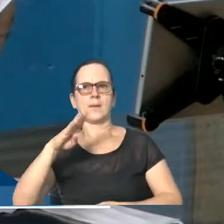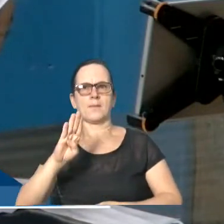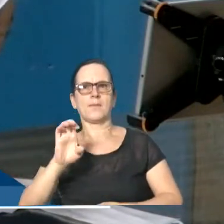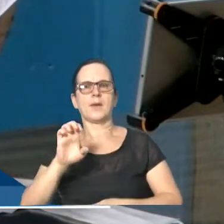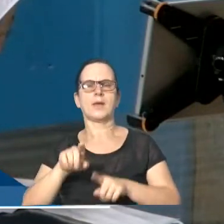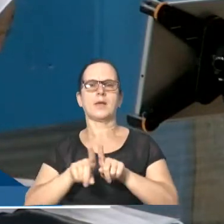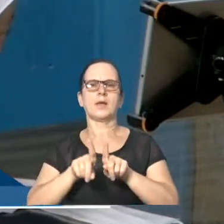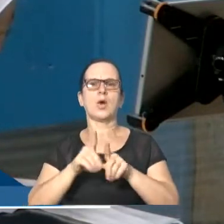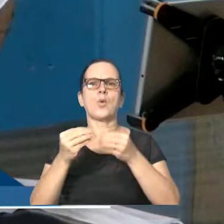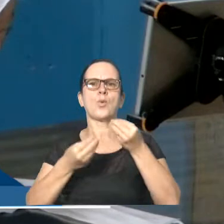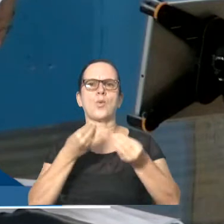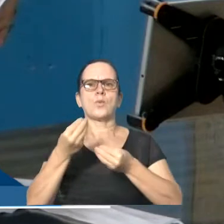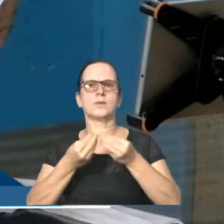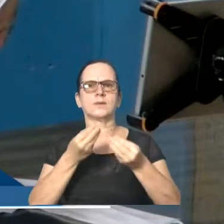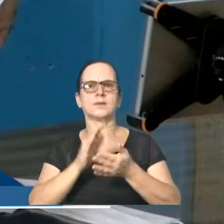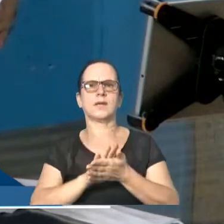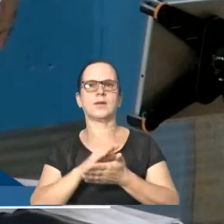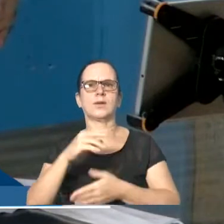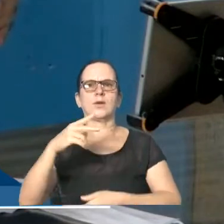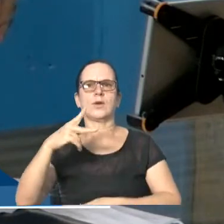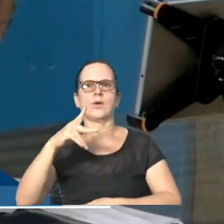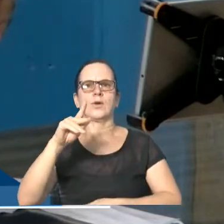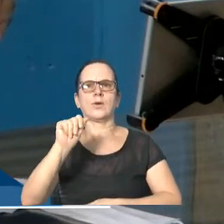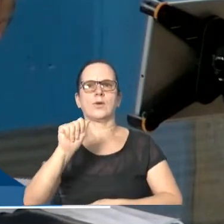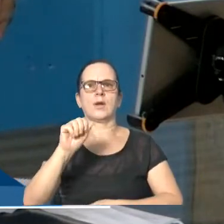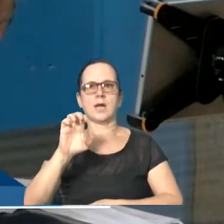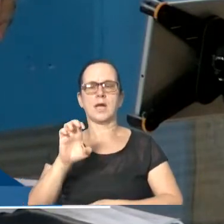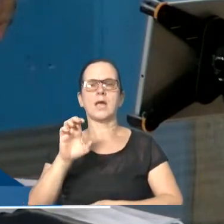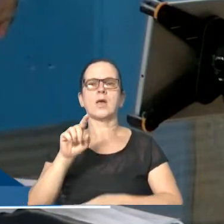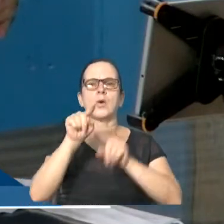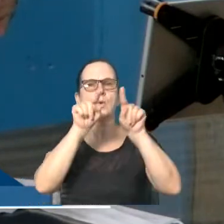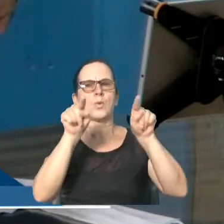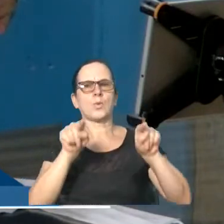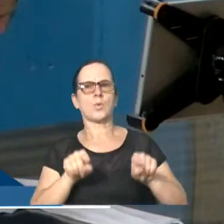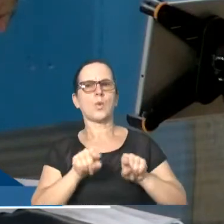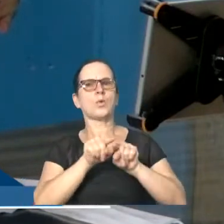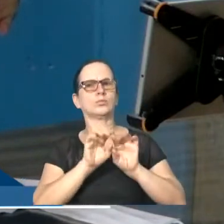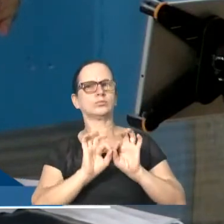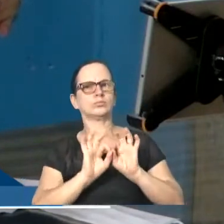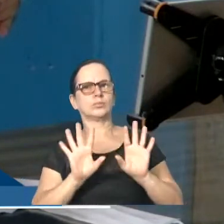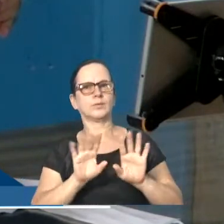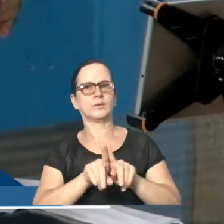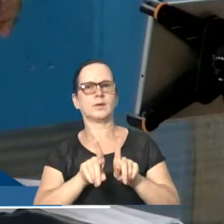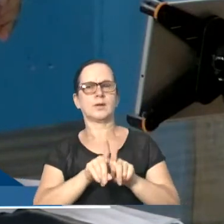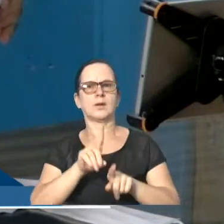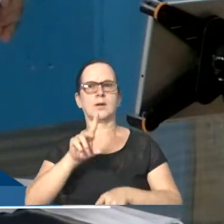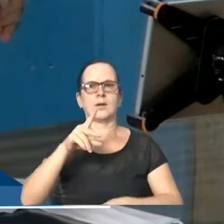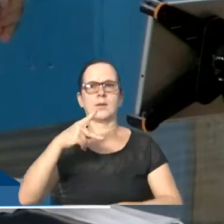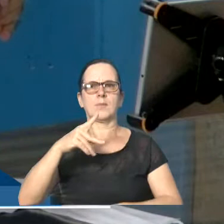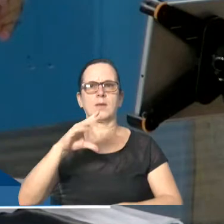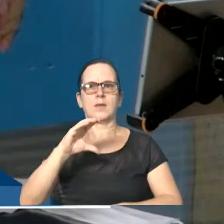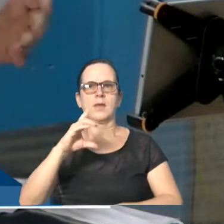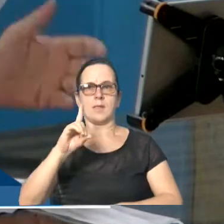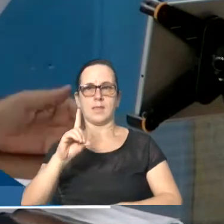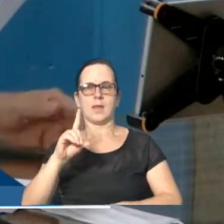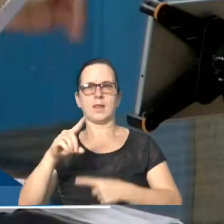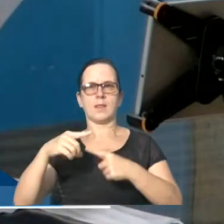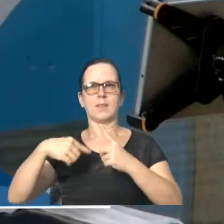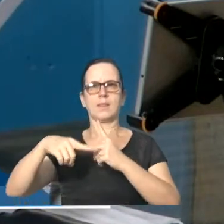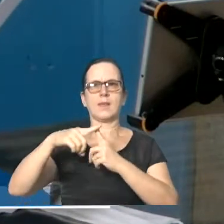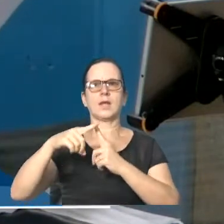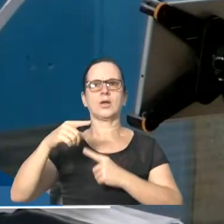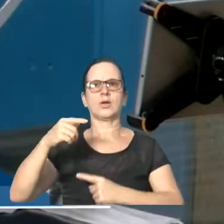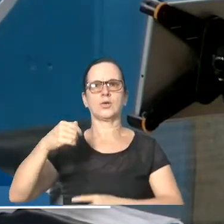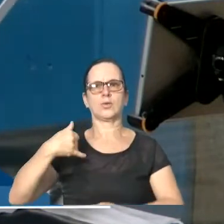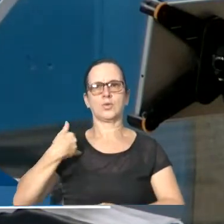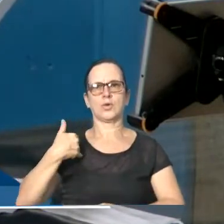oferta de especialidade, atendimento no PAI? E qual o quadro disponível? Como está o atendimento de PCDs de saúde, principalmente após 18 anos?